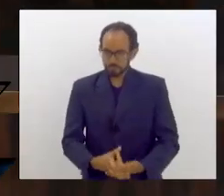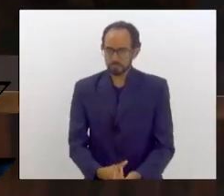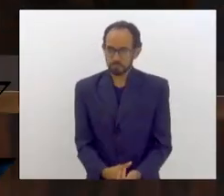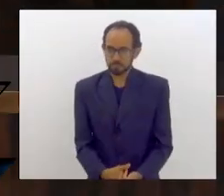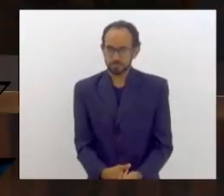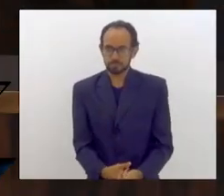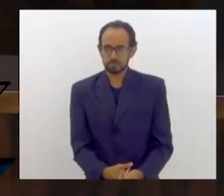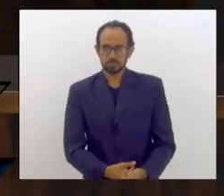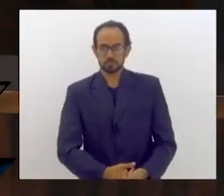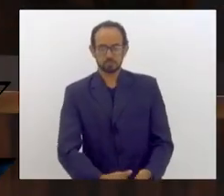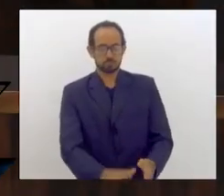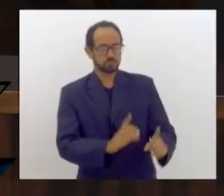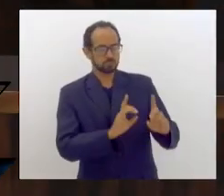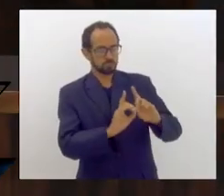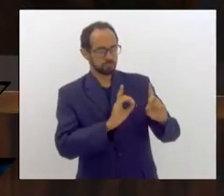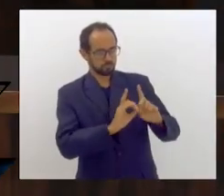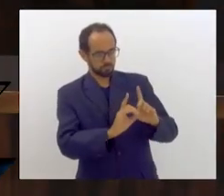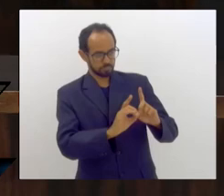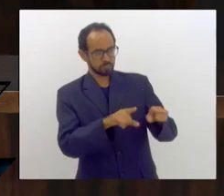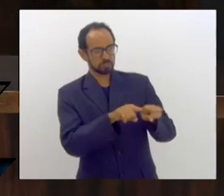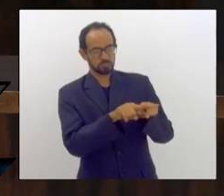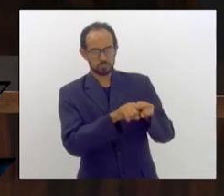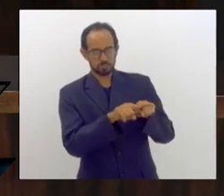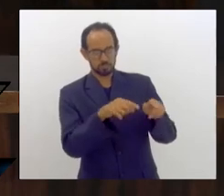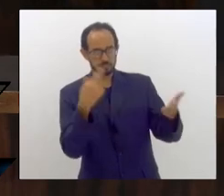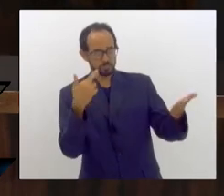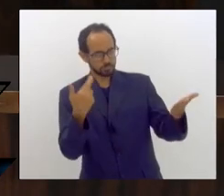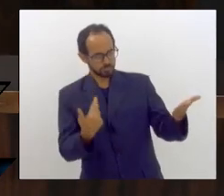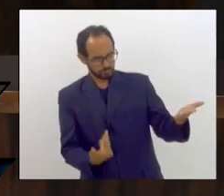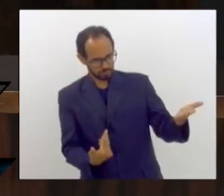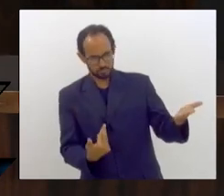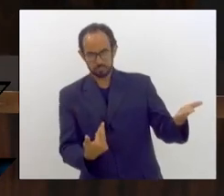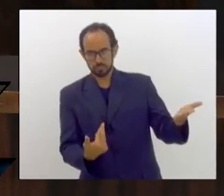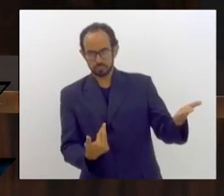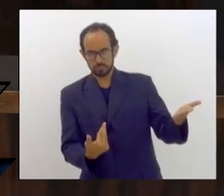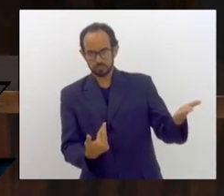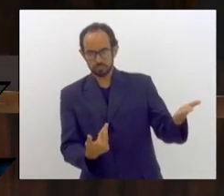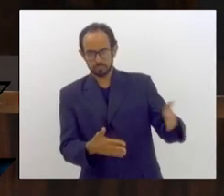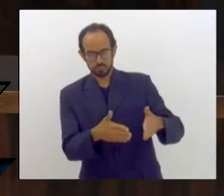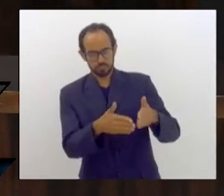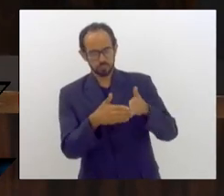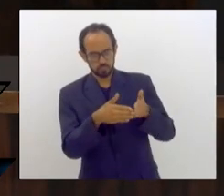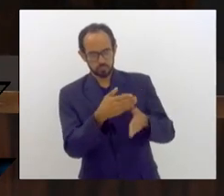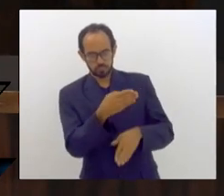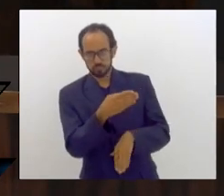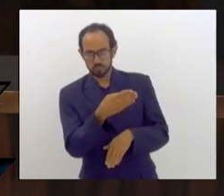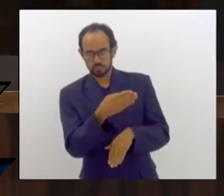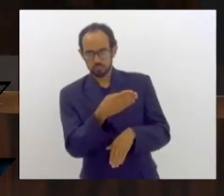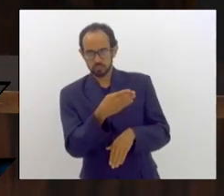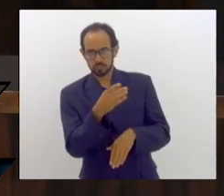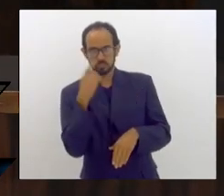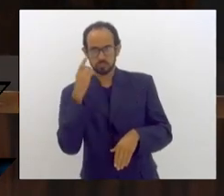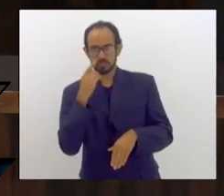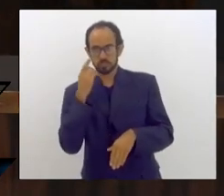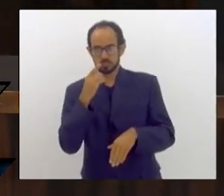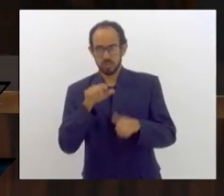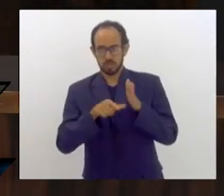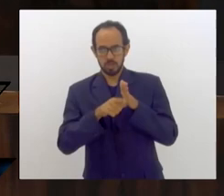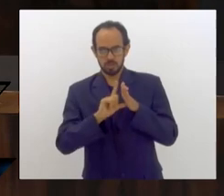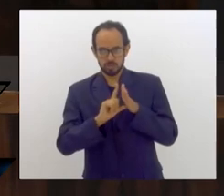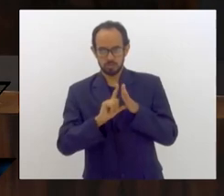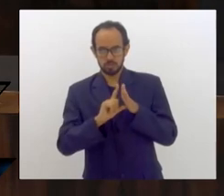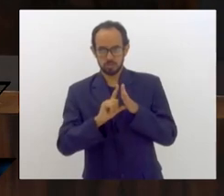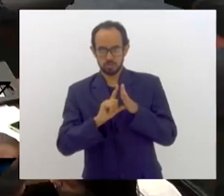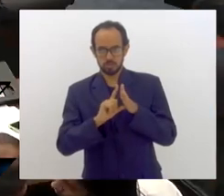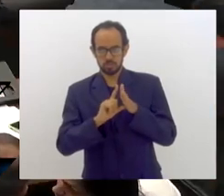Para discutir aqui, Renata Souza, por gentileza, para discutir que nossa deputada que pediu aqui antes.